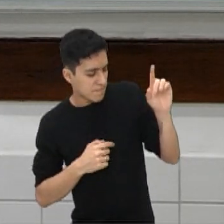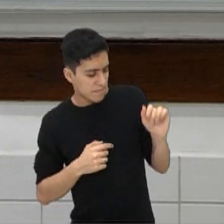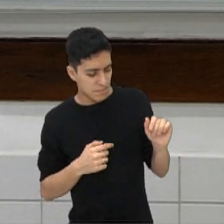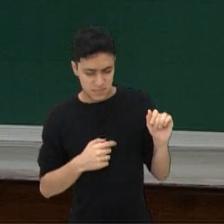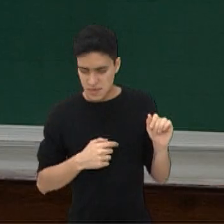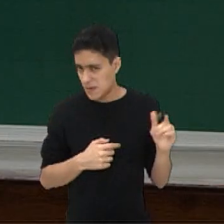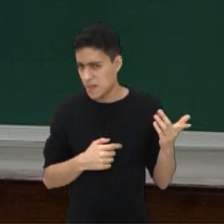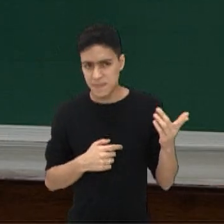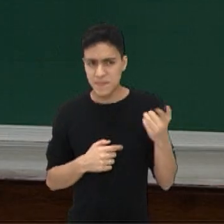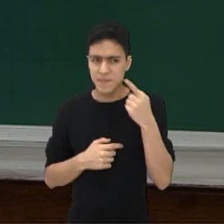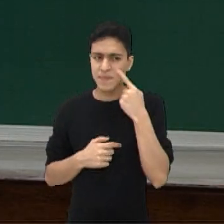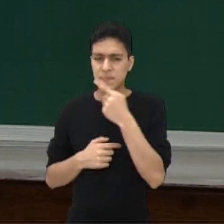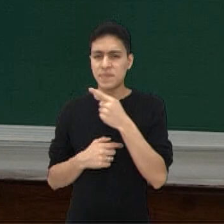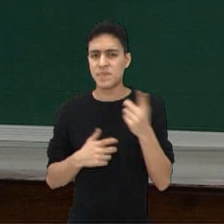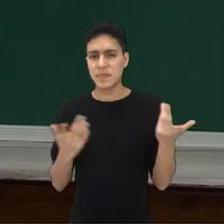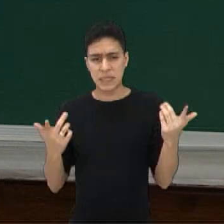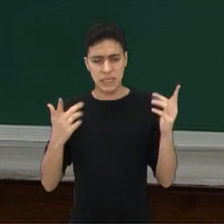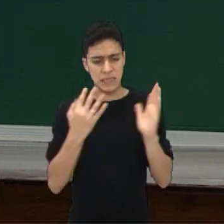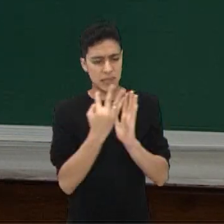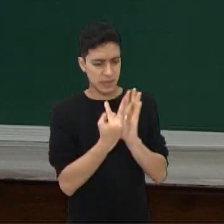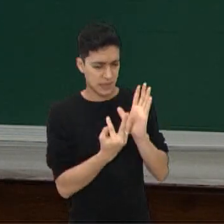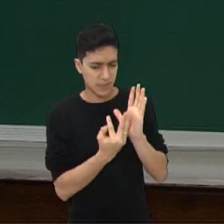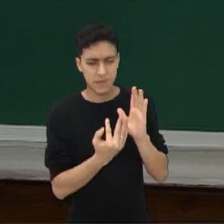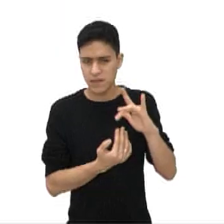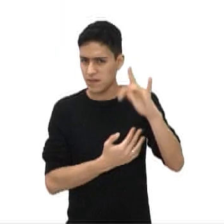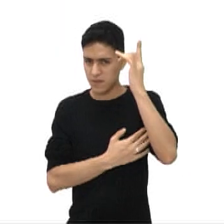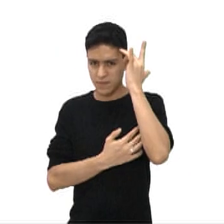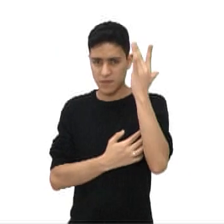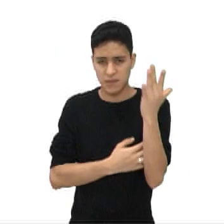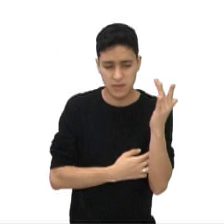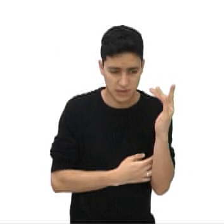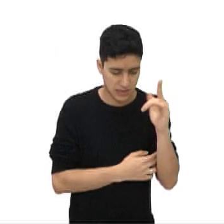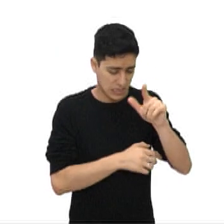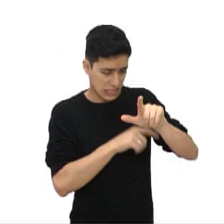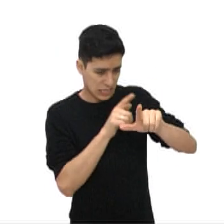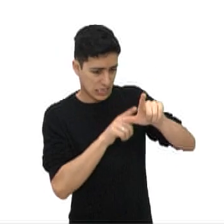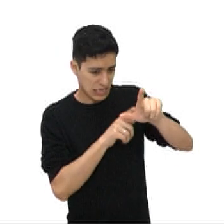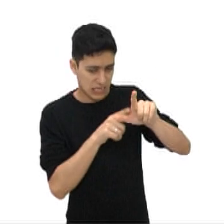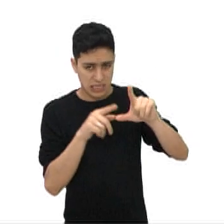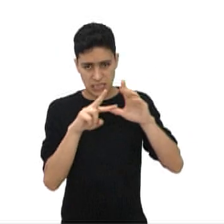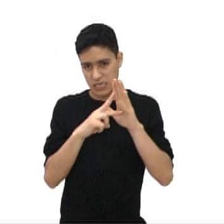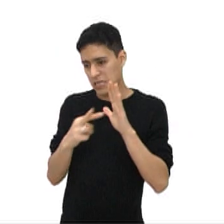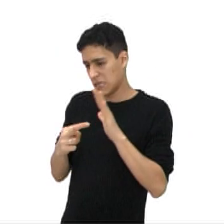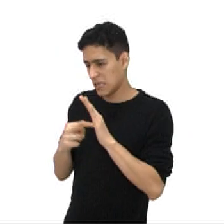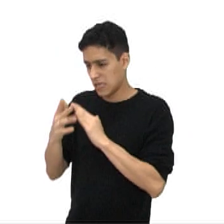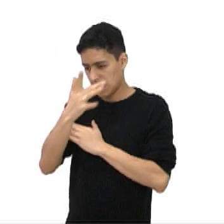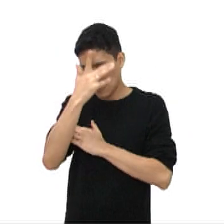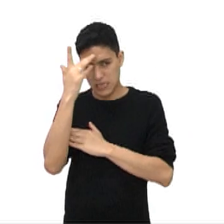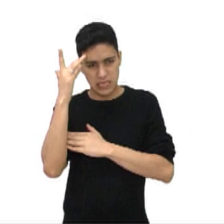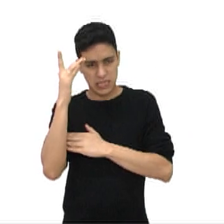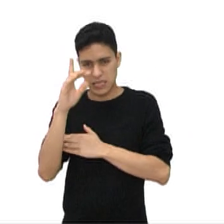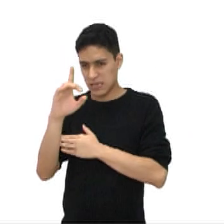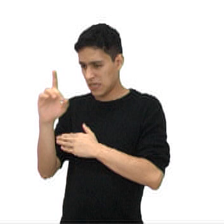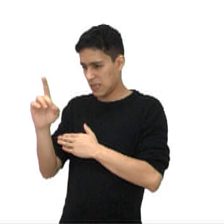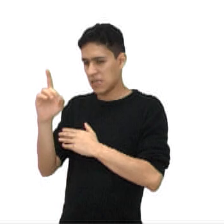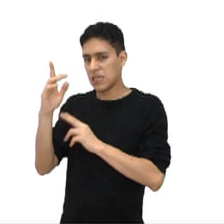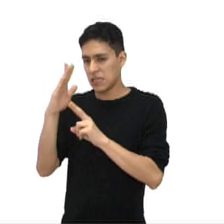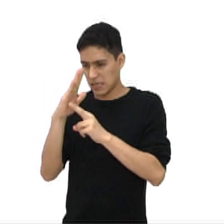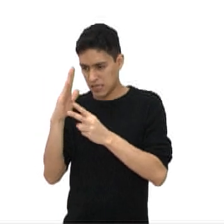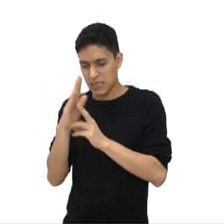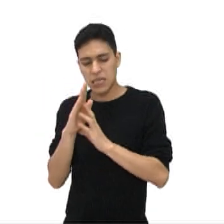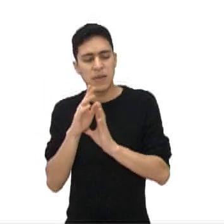antes de cada parágrafo? Muito fácil. Essas letras referem-se ao entrevistador, né? D é o